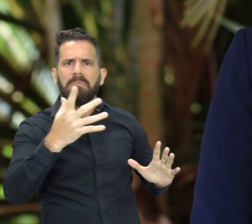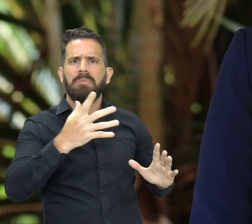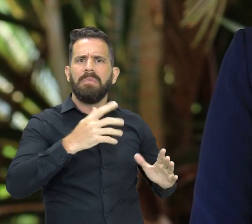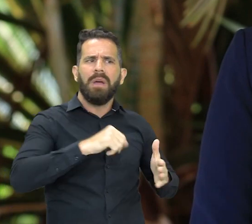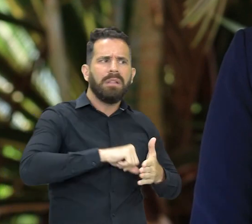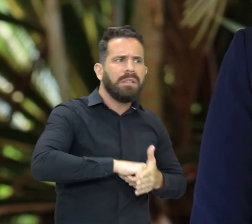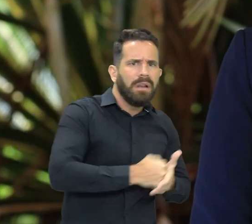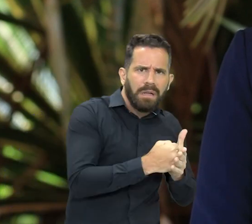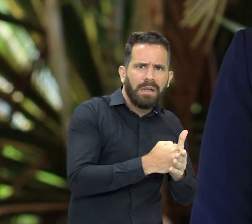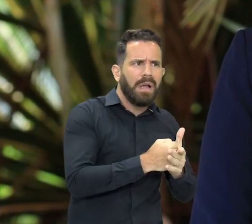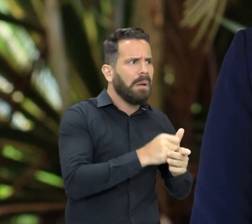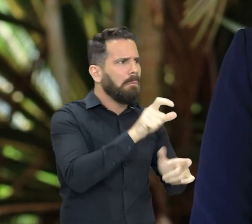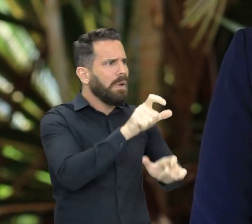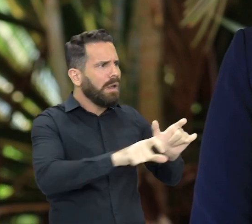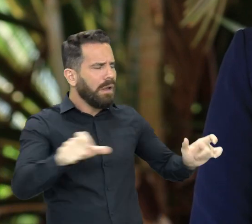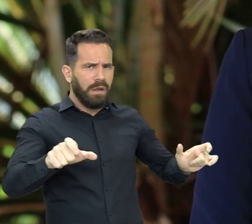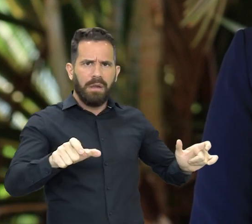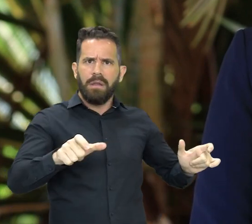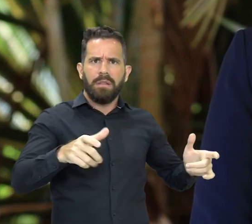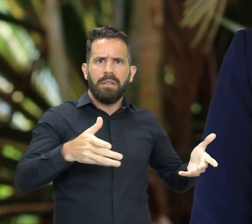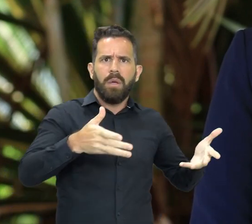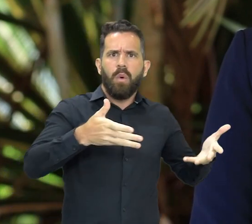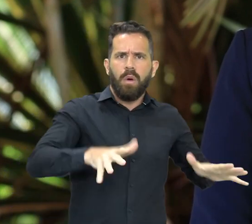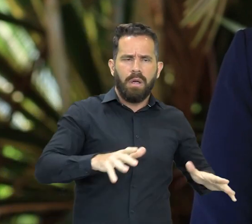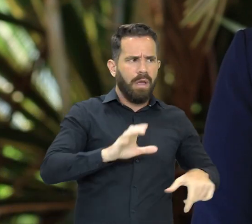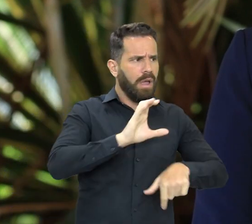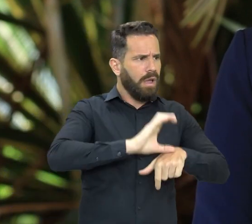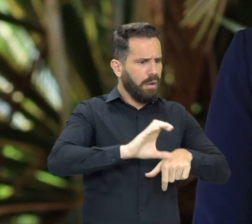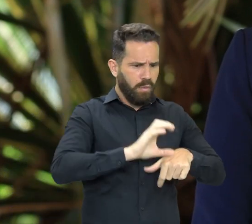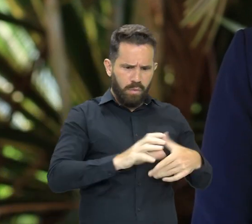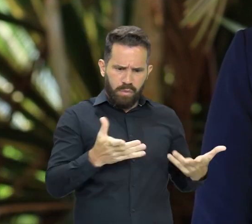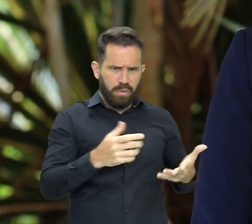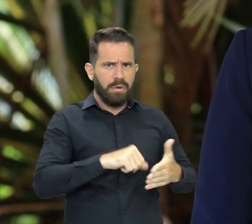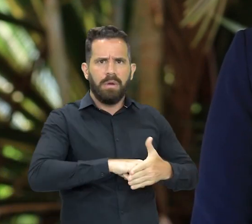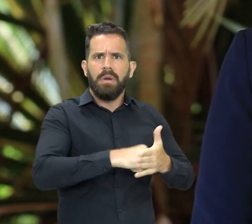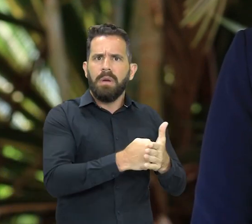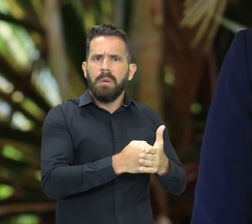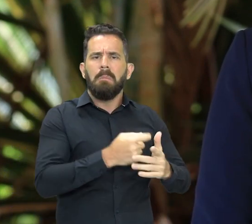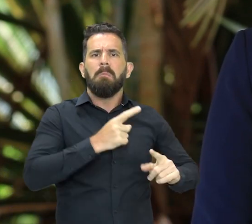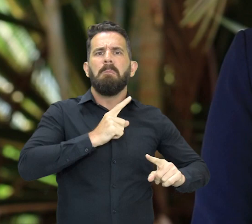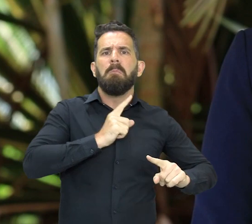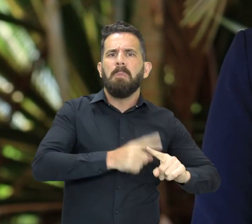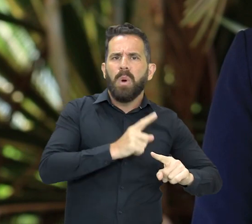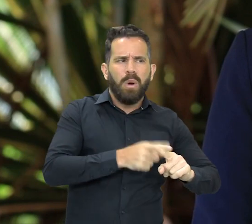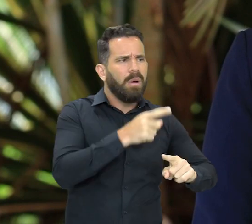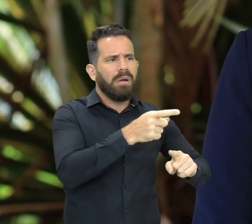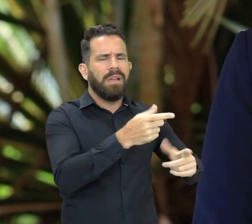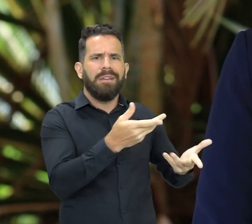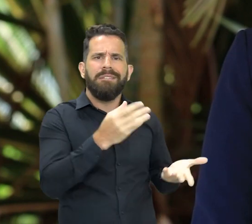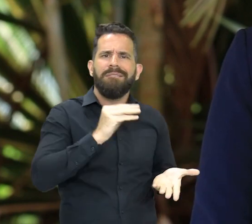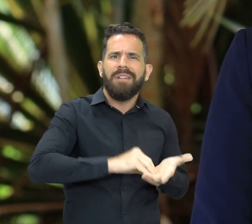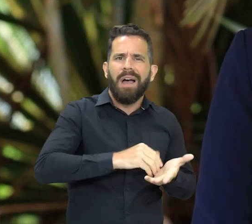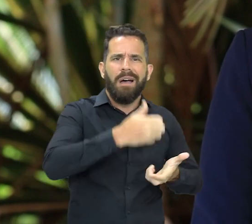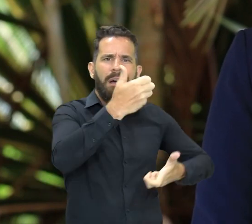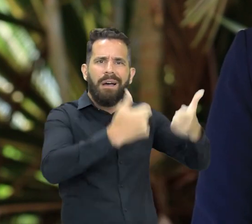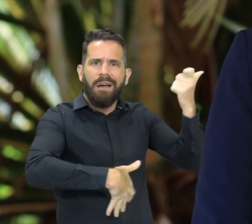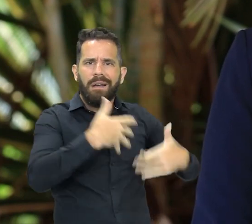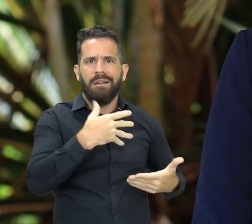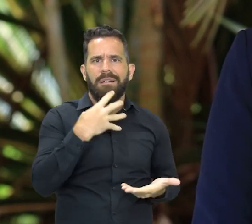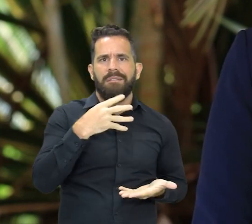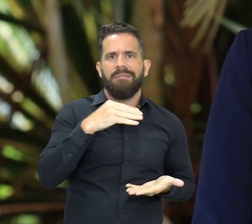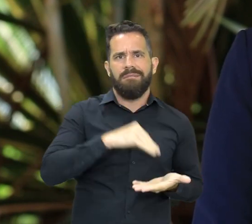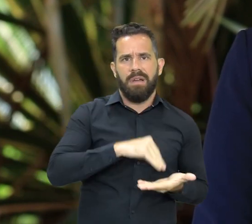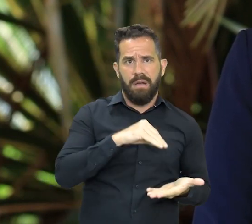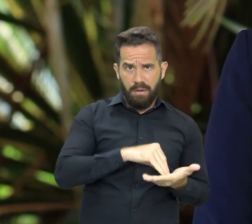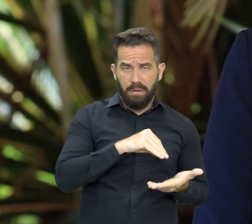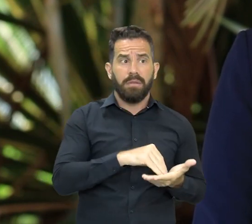compreender causas e elementos que nos mostravam, né, porque estava